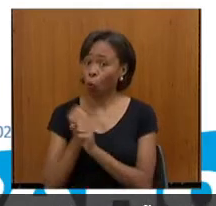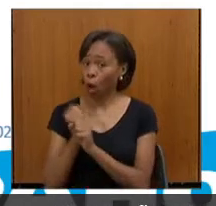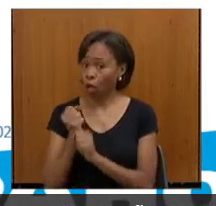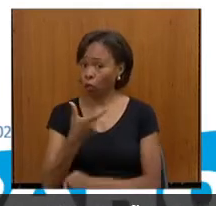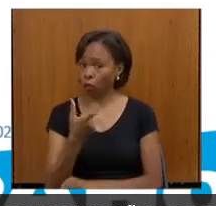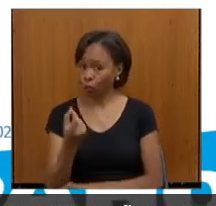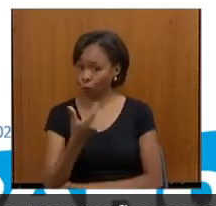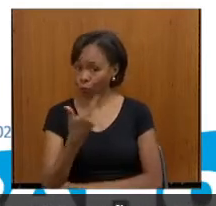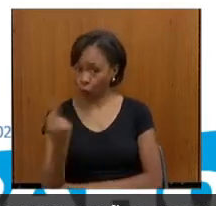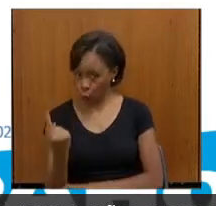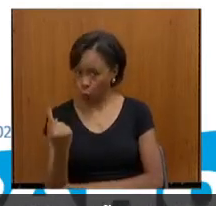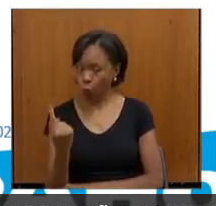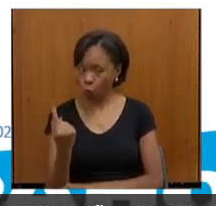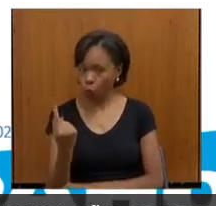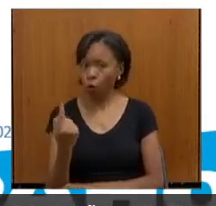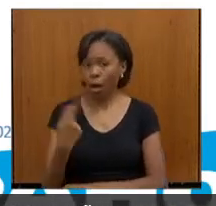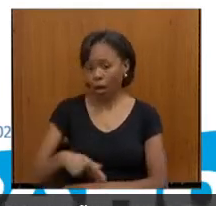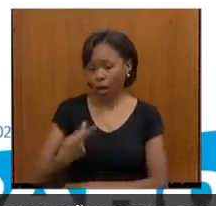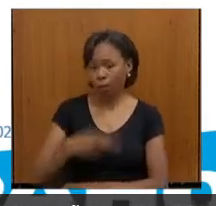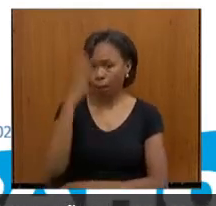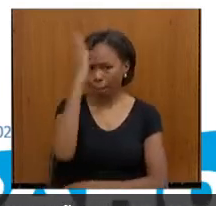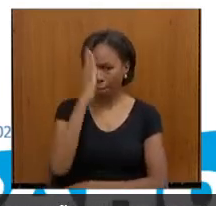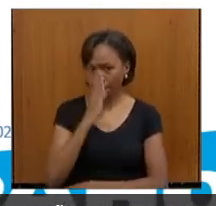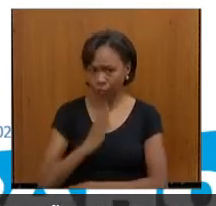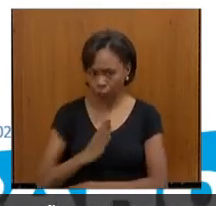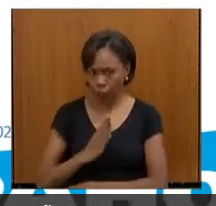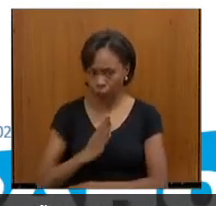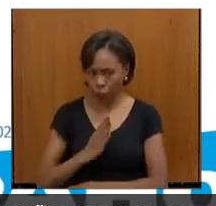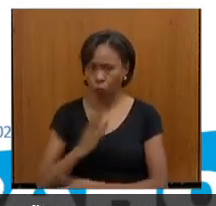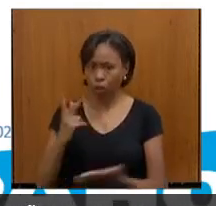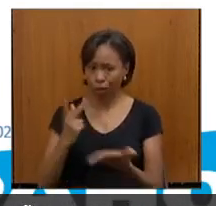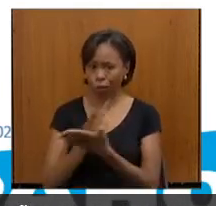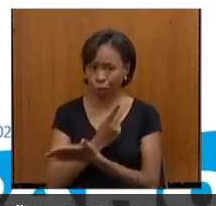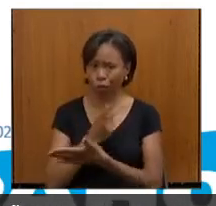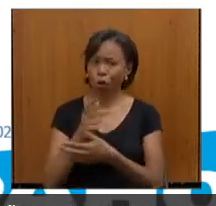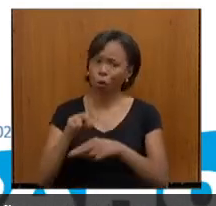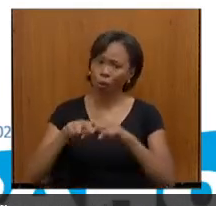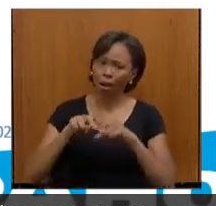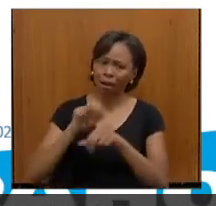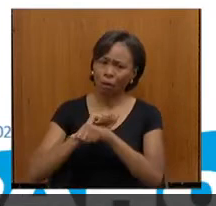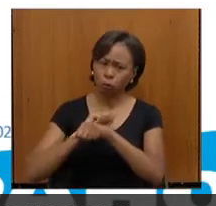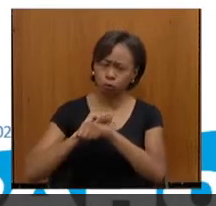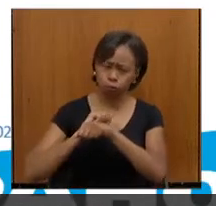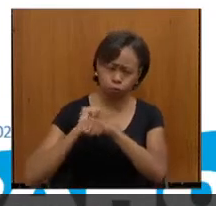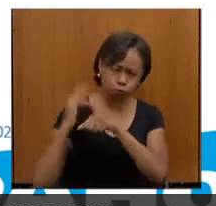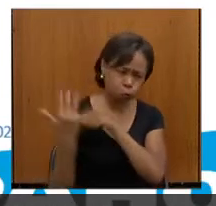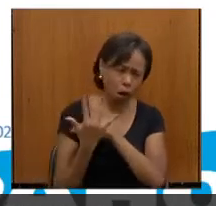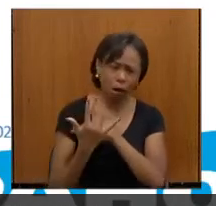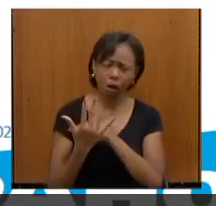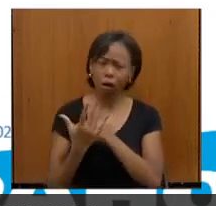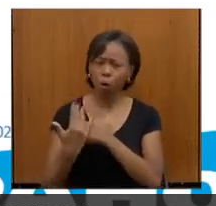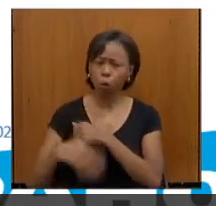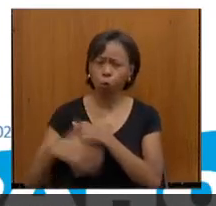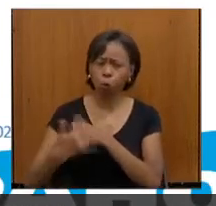no Brasil e na região, a terceira onda, esse excesso chegou a ser mais